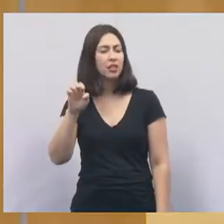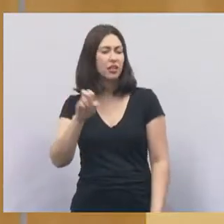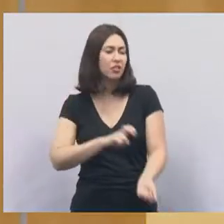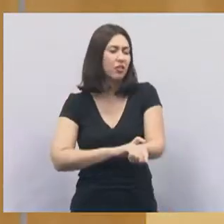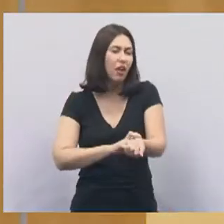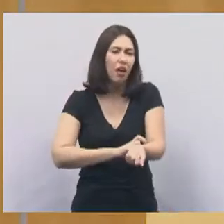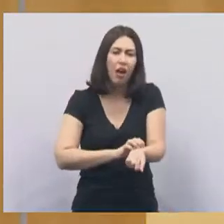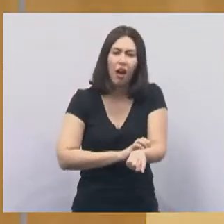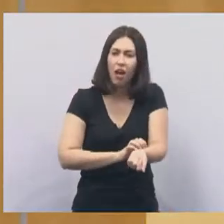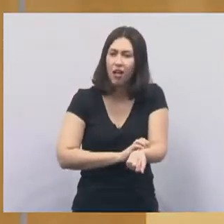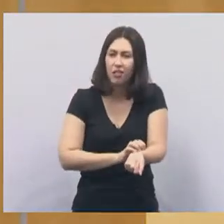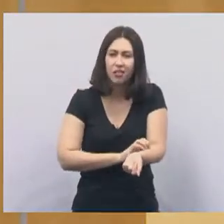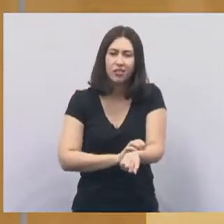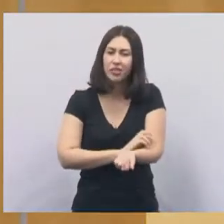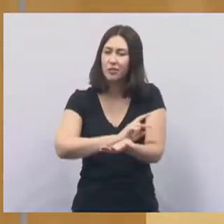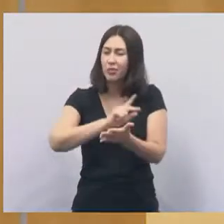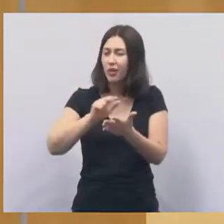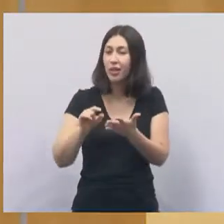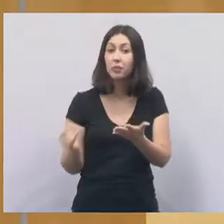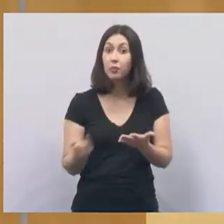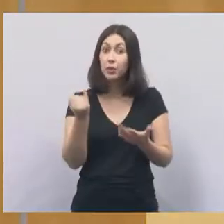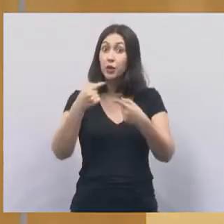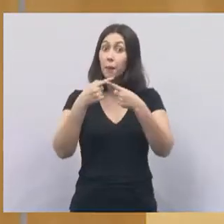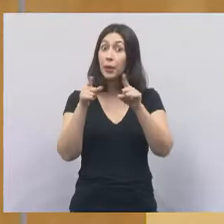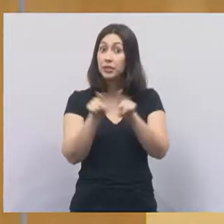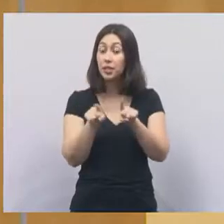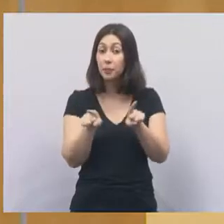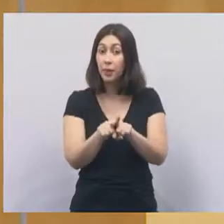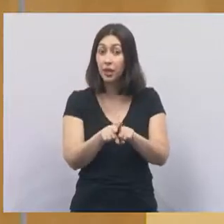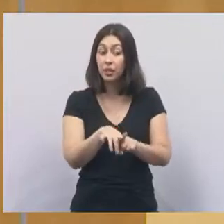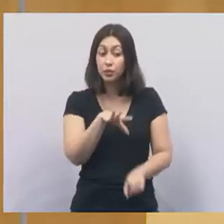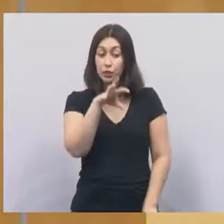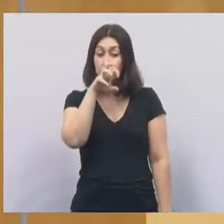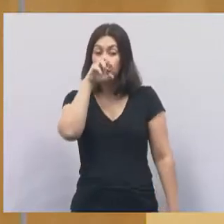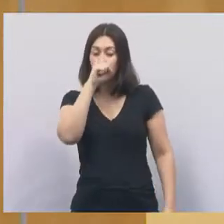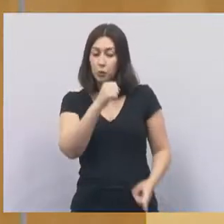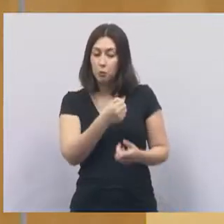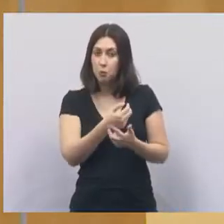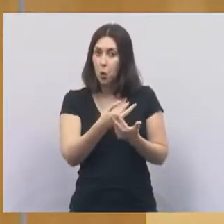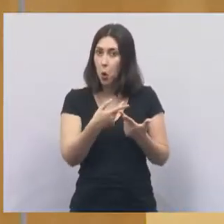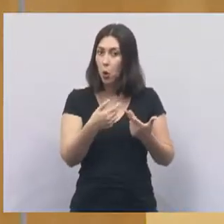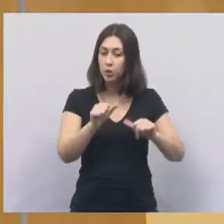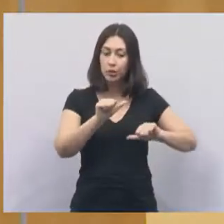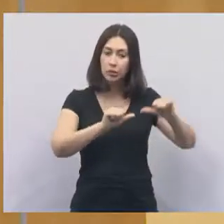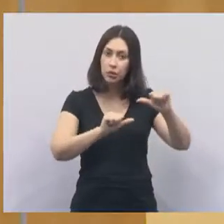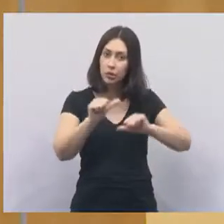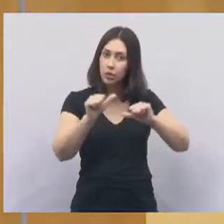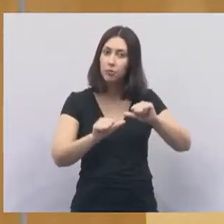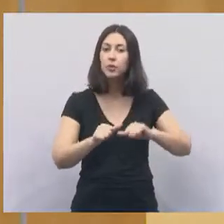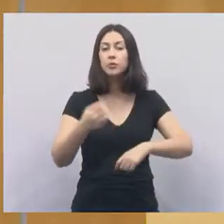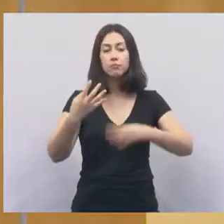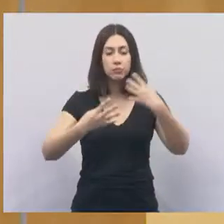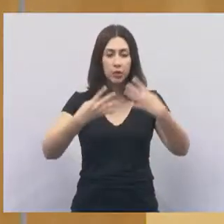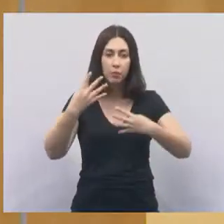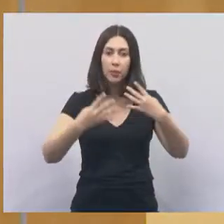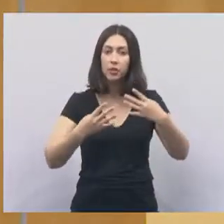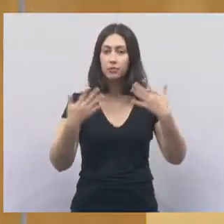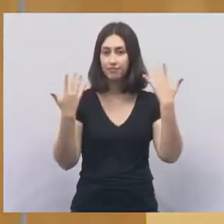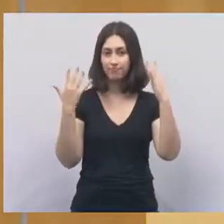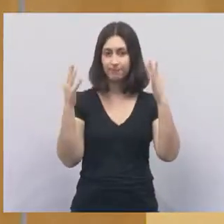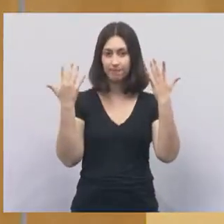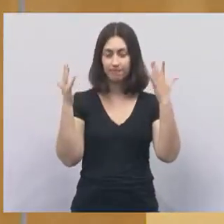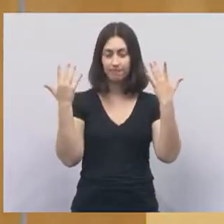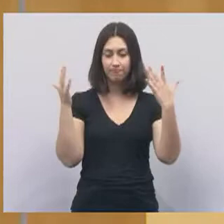é importante mas também das intoxicações que esses essas queimadas podem prejudicar também tá bom parabéns